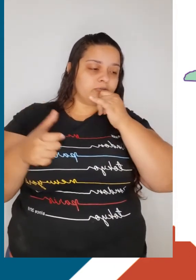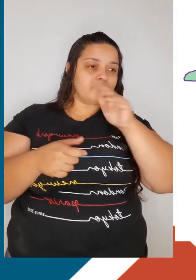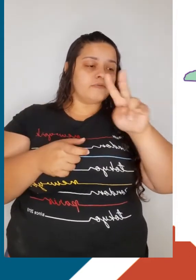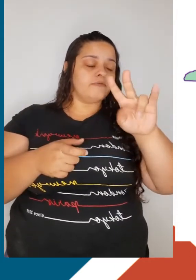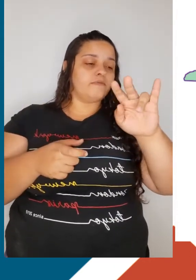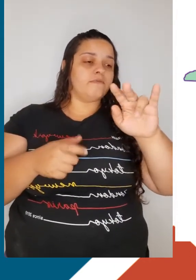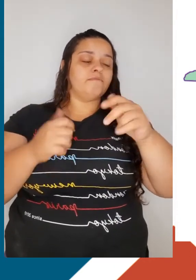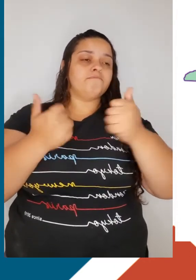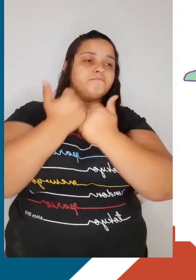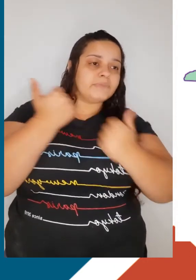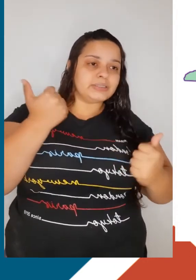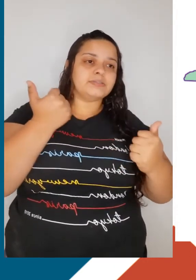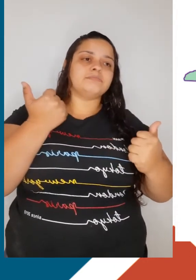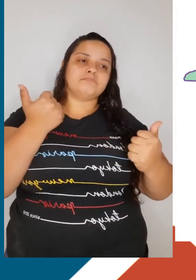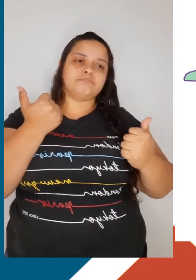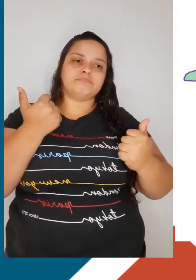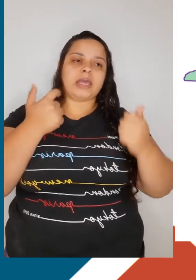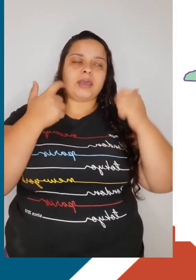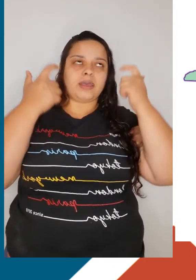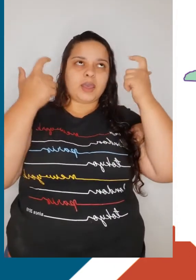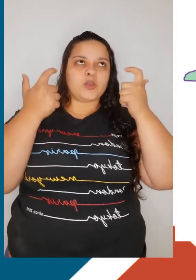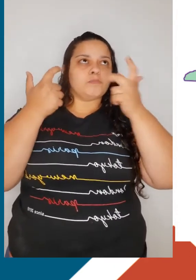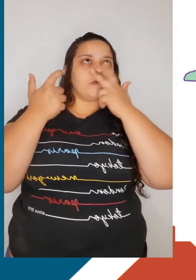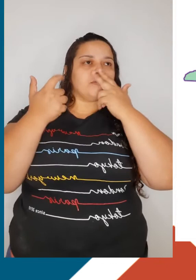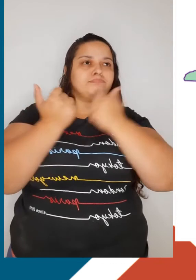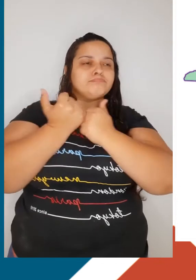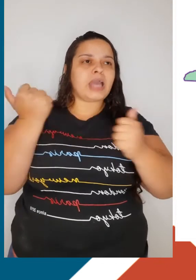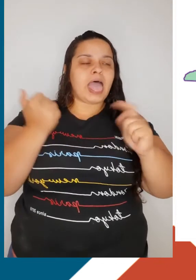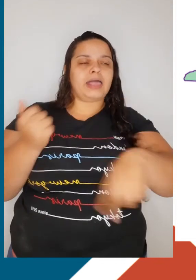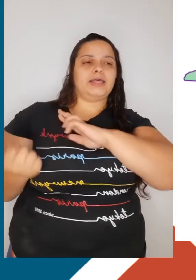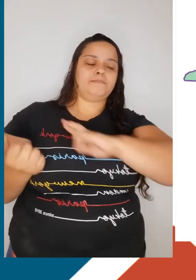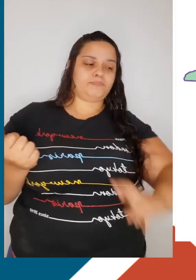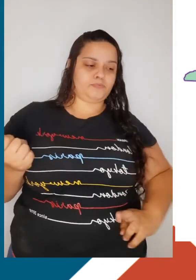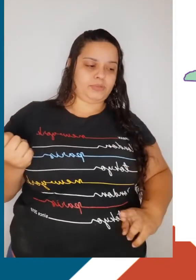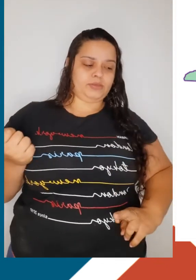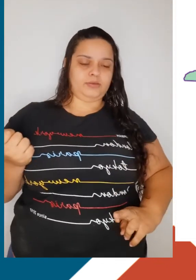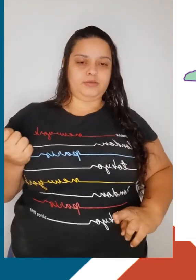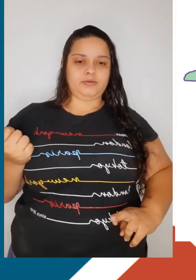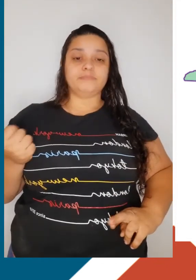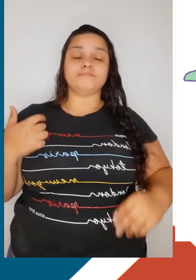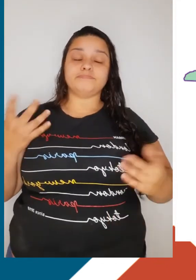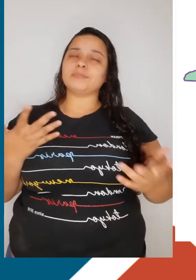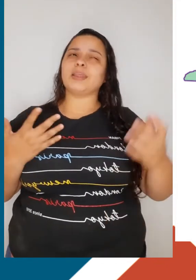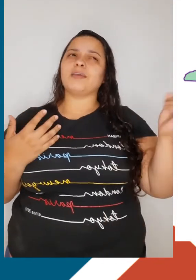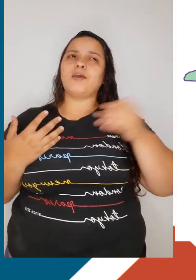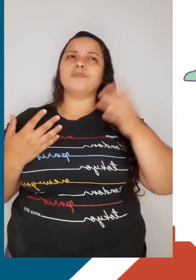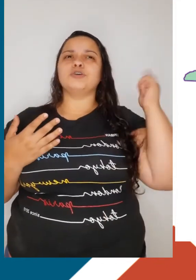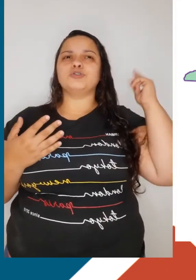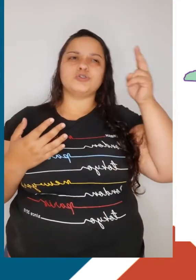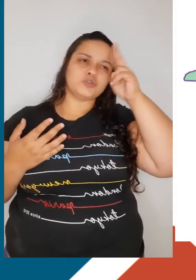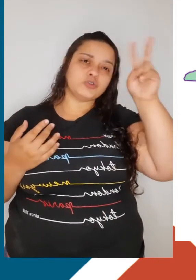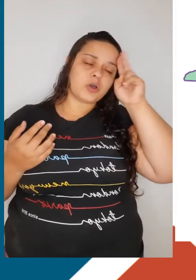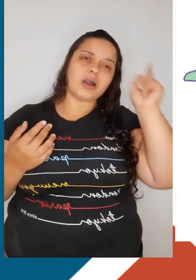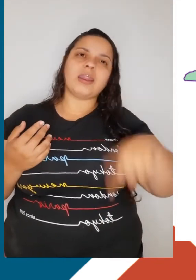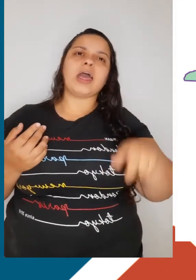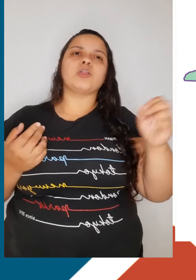que formavam os vice-reinos acabaram se fragmentando e formando-se em diversas repúblicas. Como diz a historiografia recente,